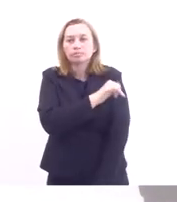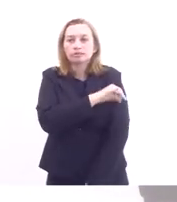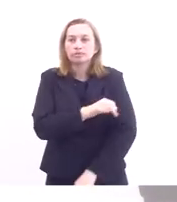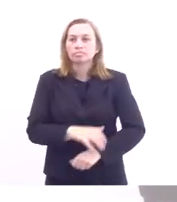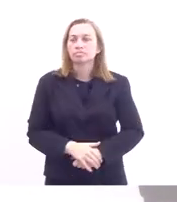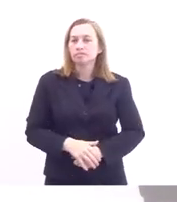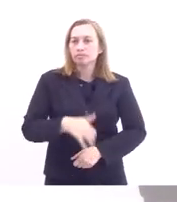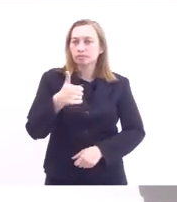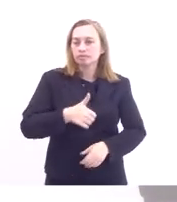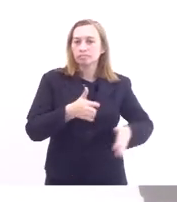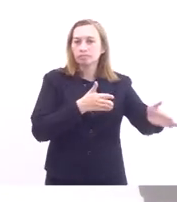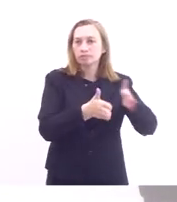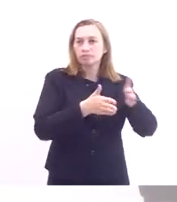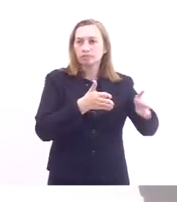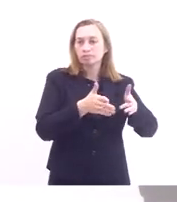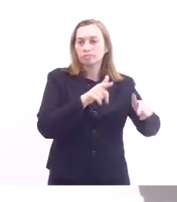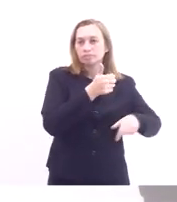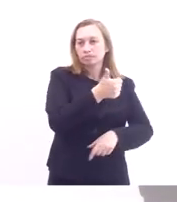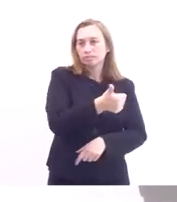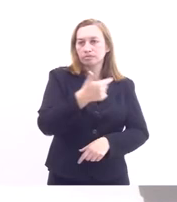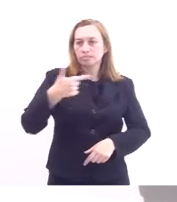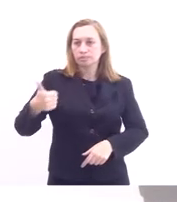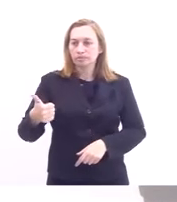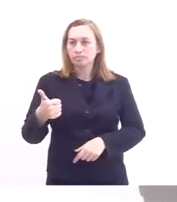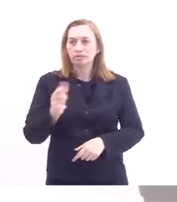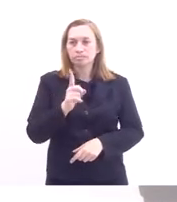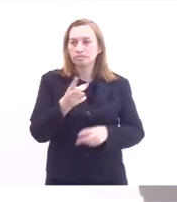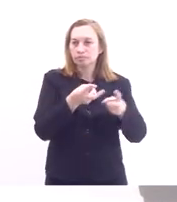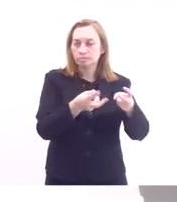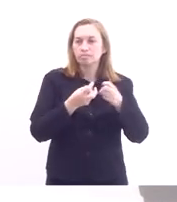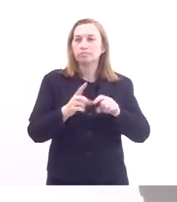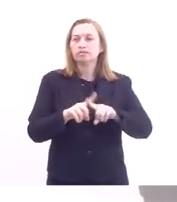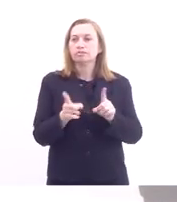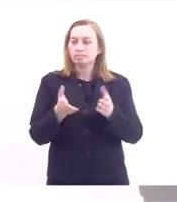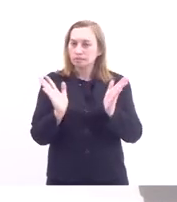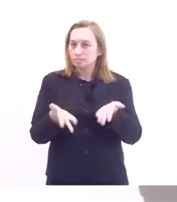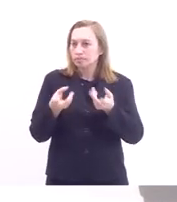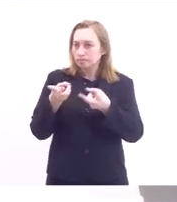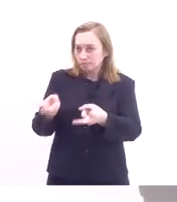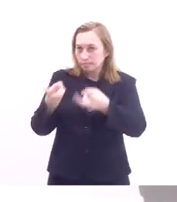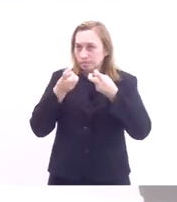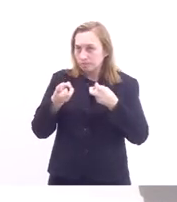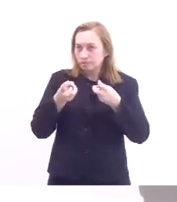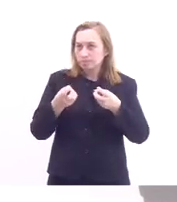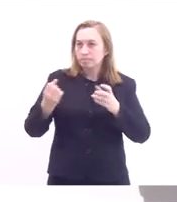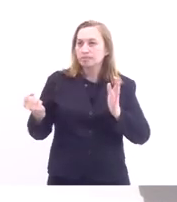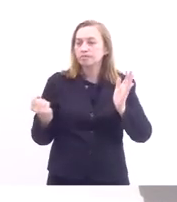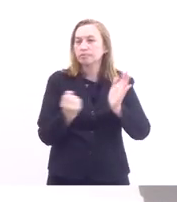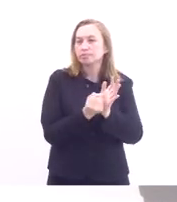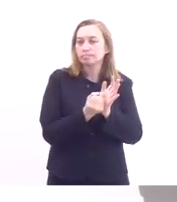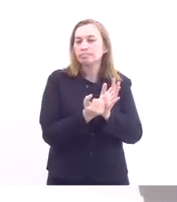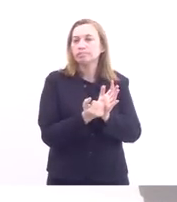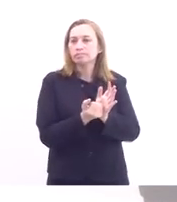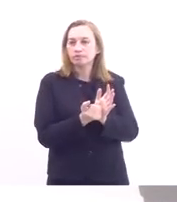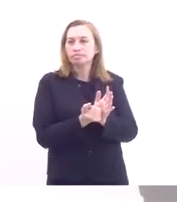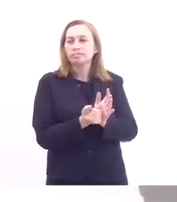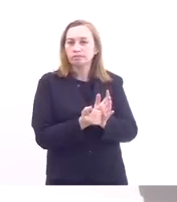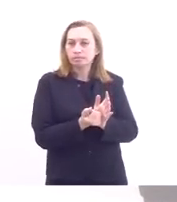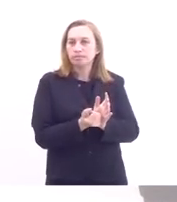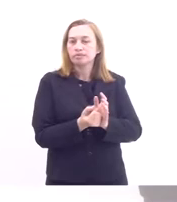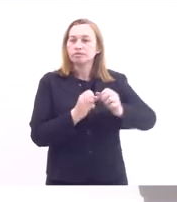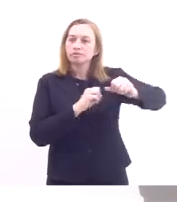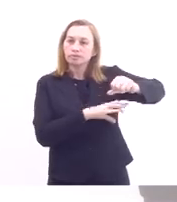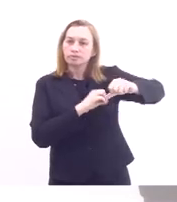primeiro quadrimestre de 2021 não era observado. Agora a gente já percebe o impacto do pagamento do programa Super